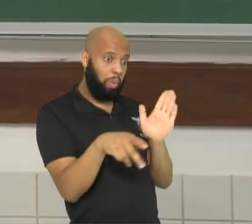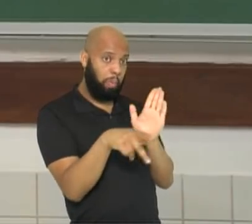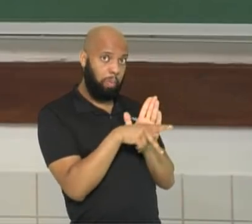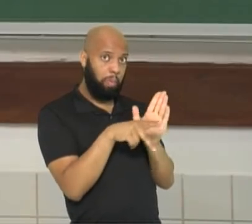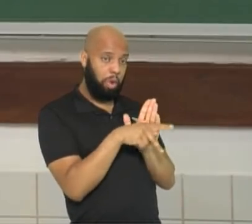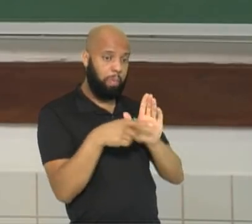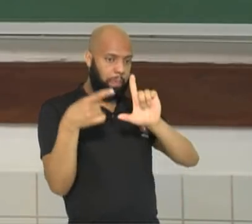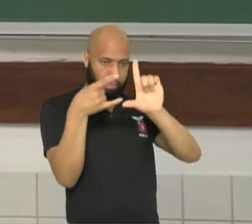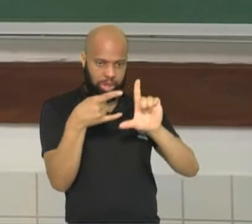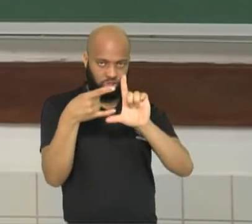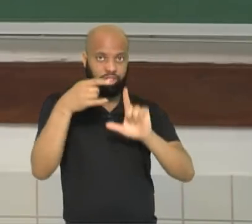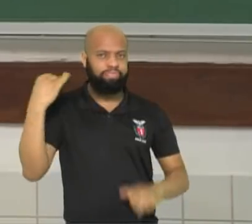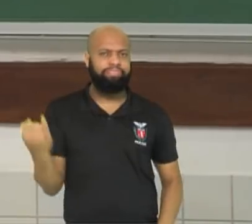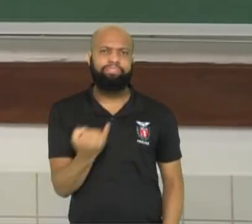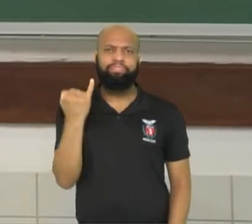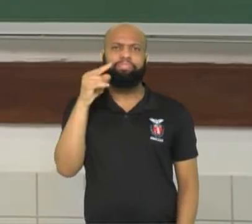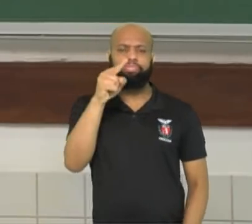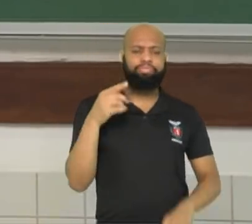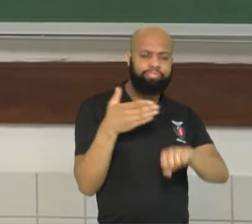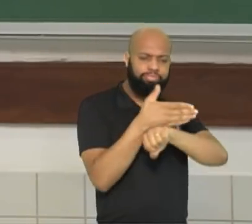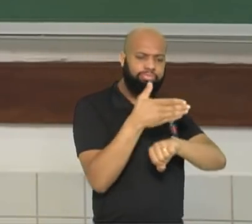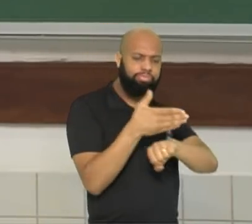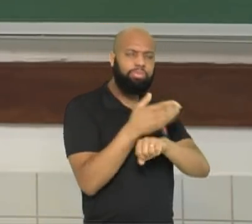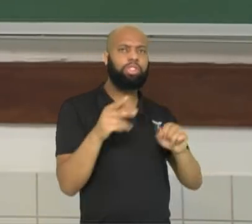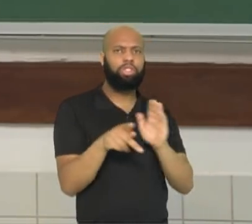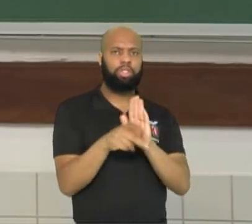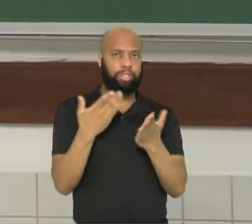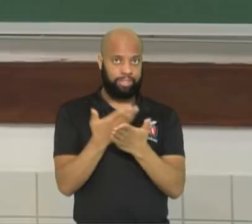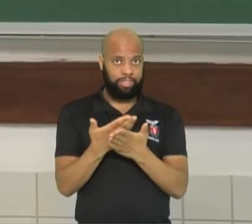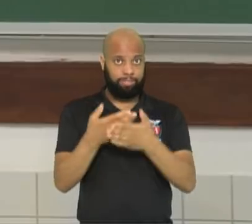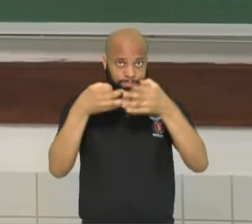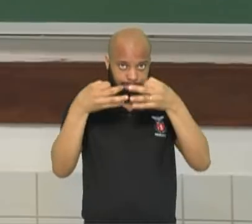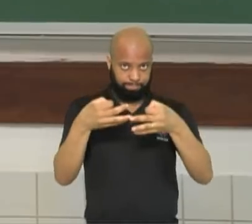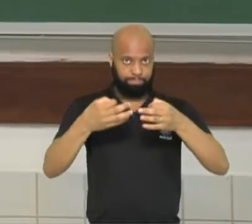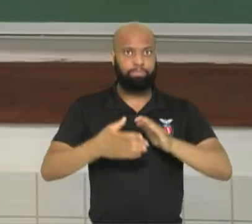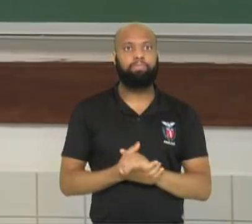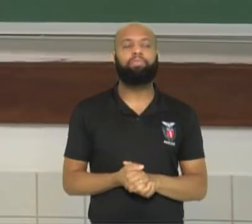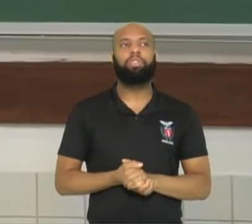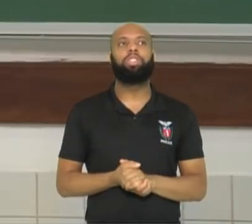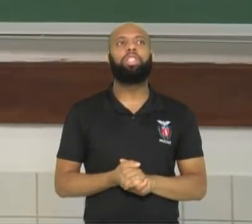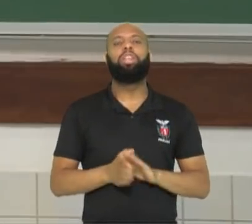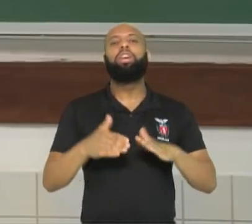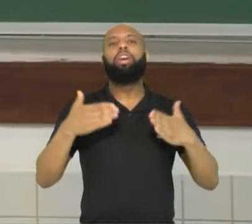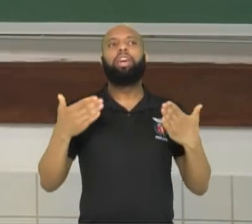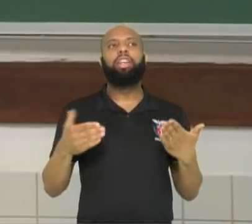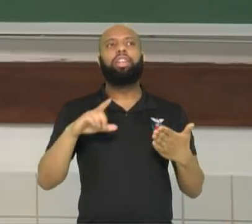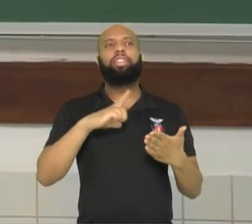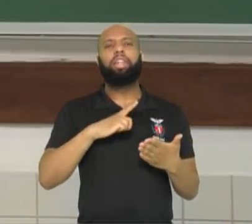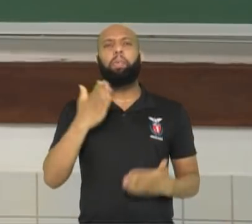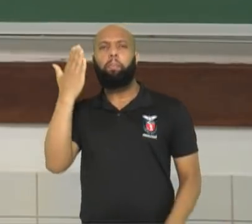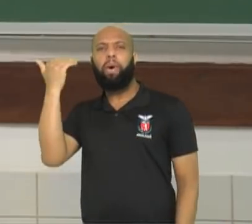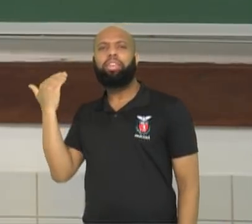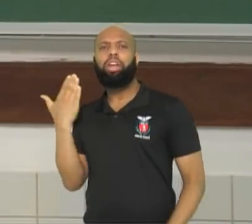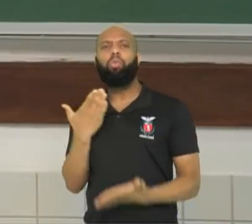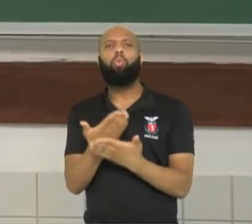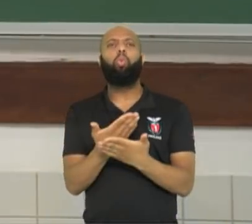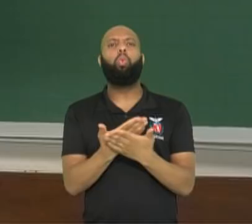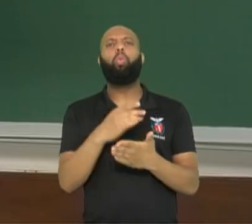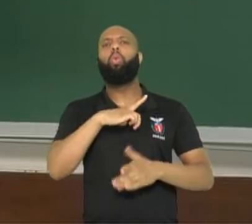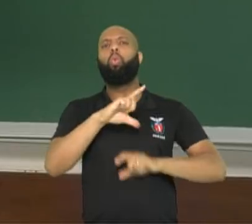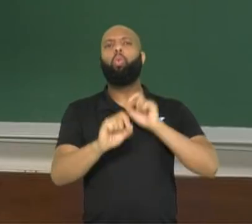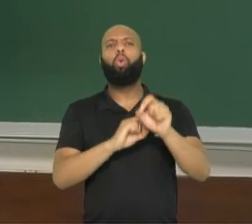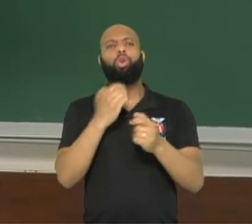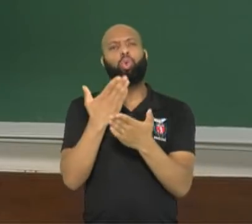muito importante que você participe dessas aulas, tudo bem? Pessoal, então na aula anterior nós